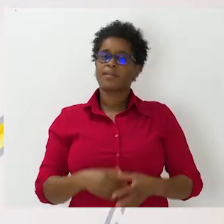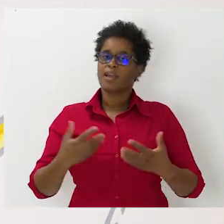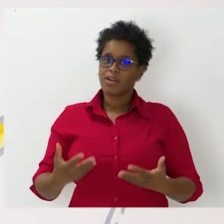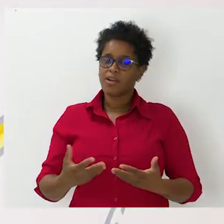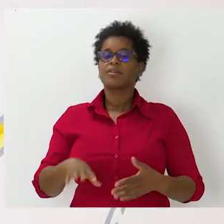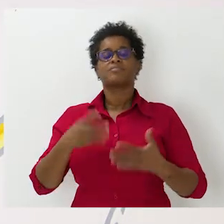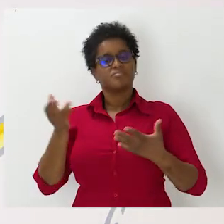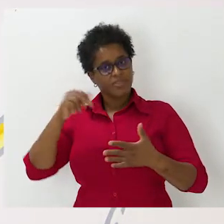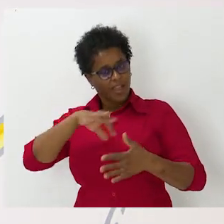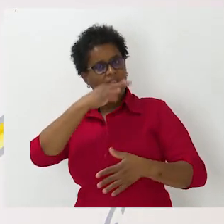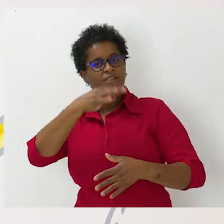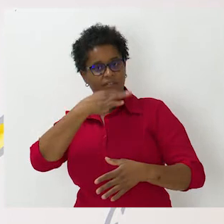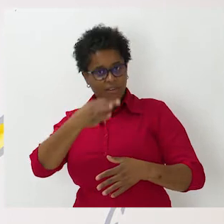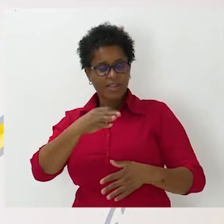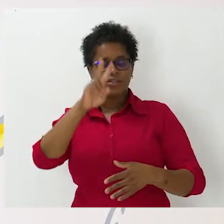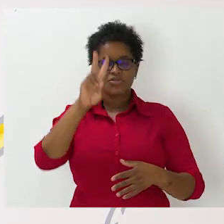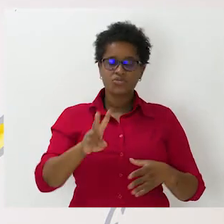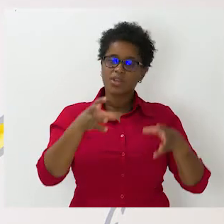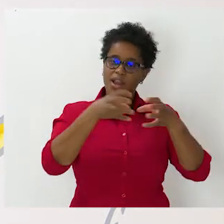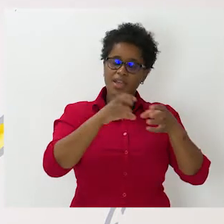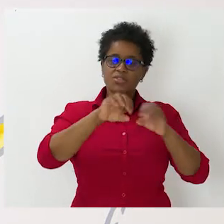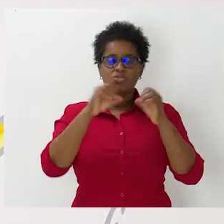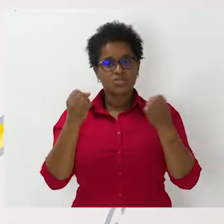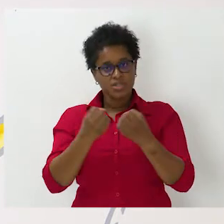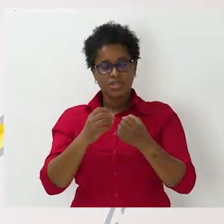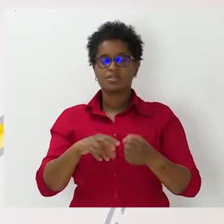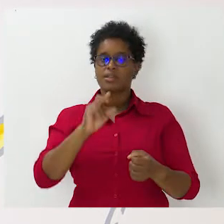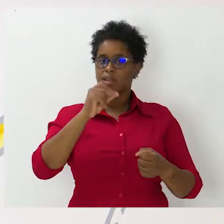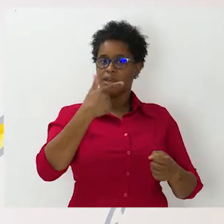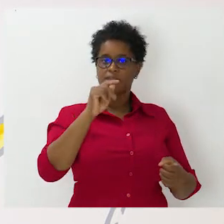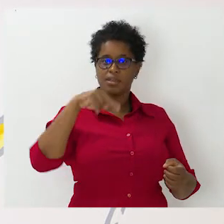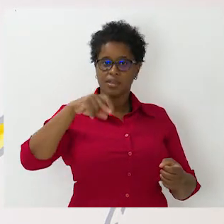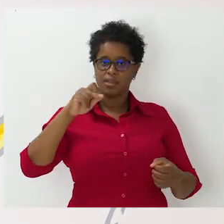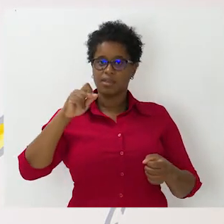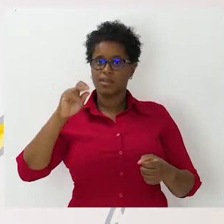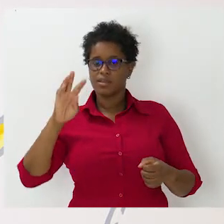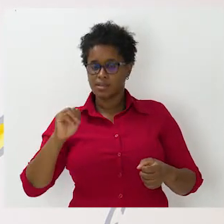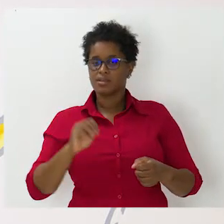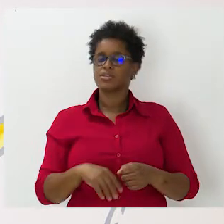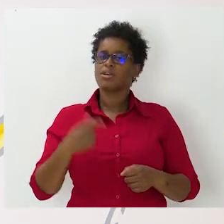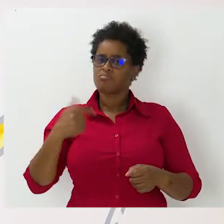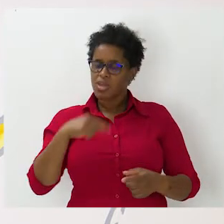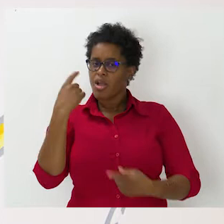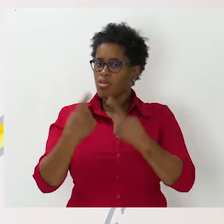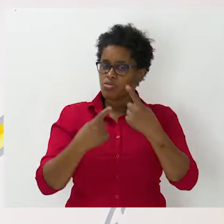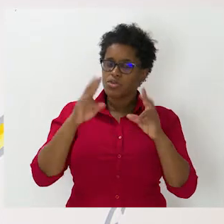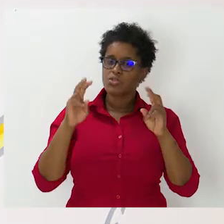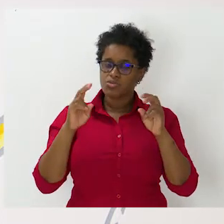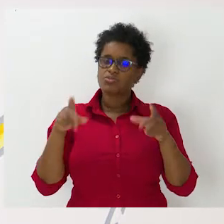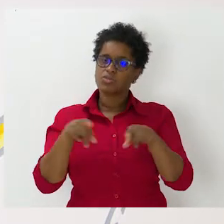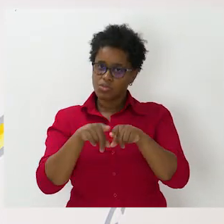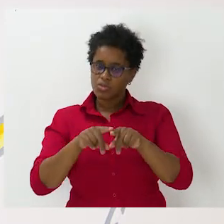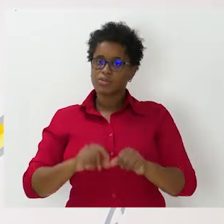Chegamos a falar da segunda classe social em Atenas. Tem alguns aspectos